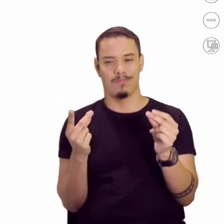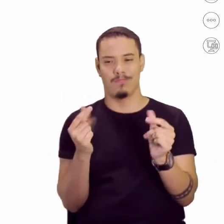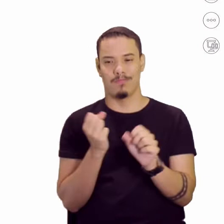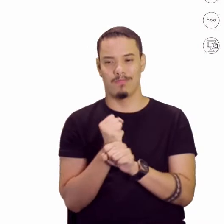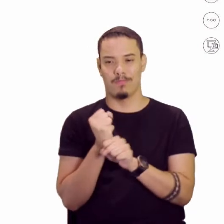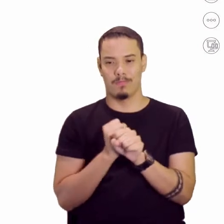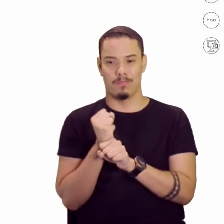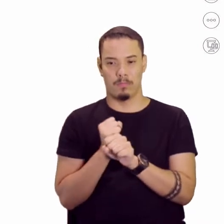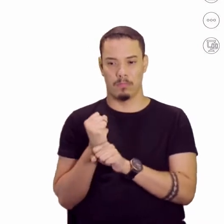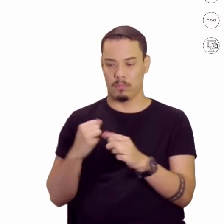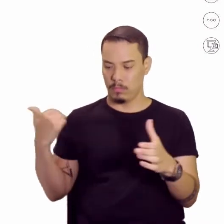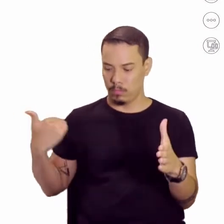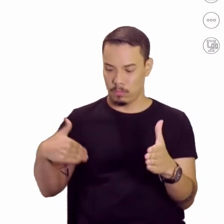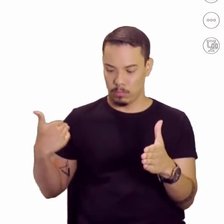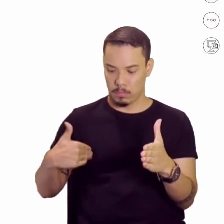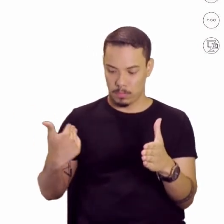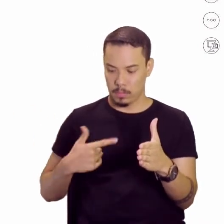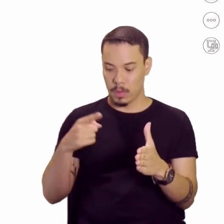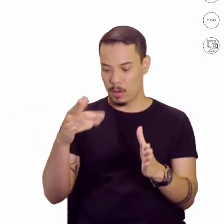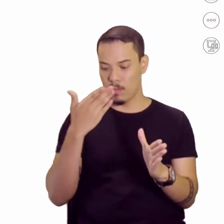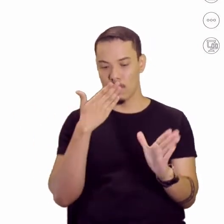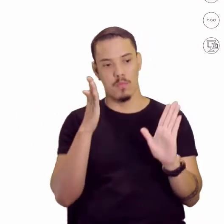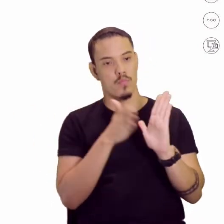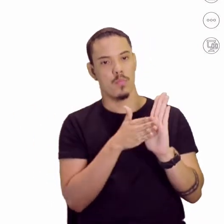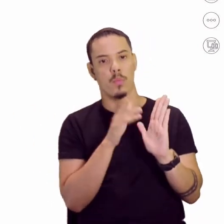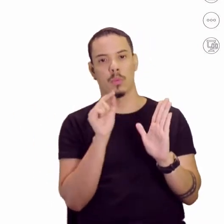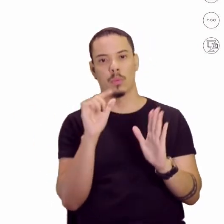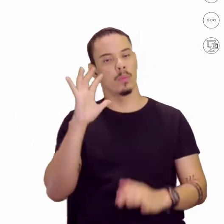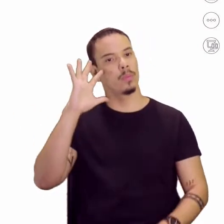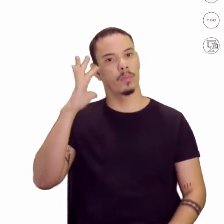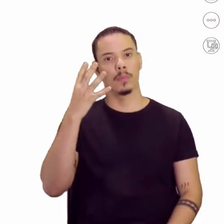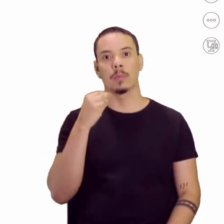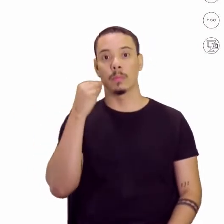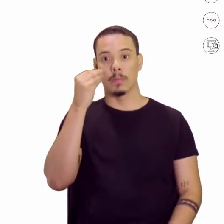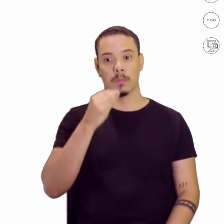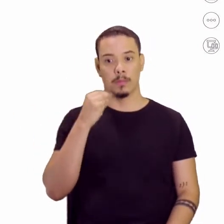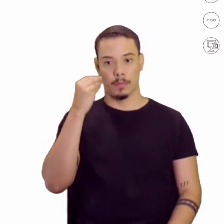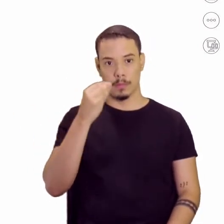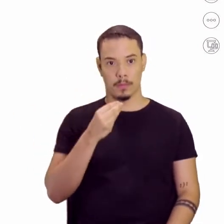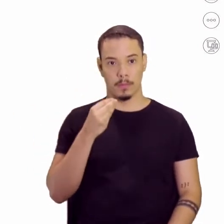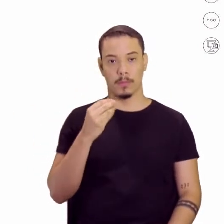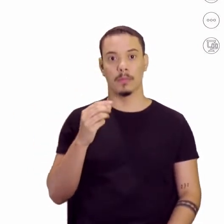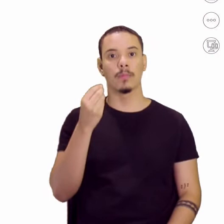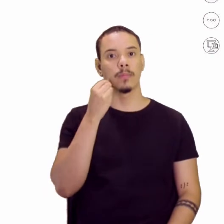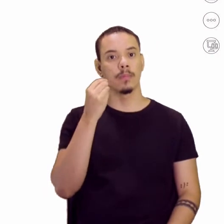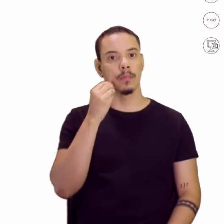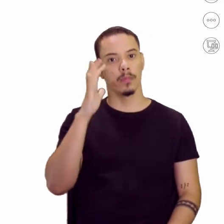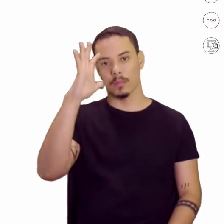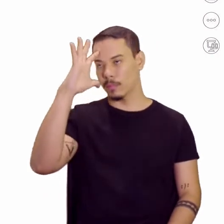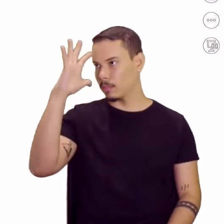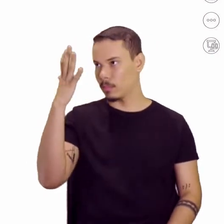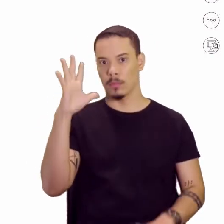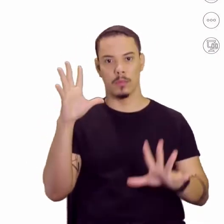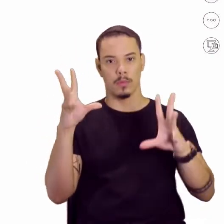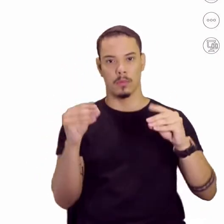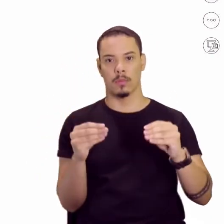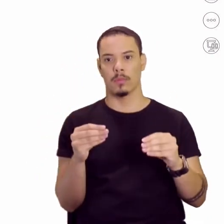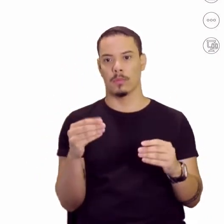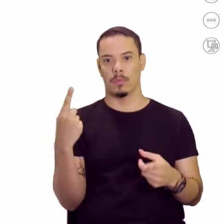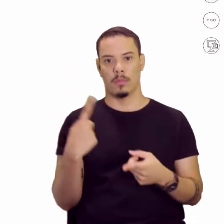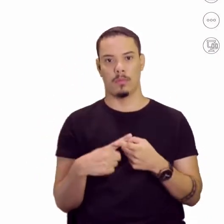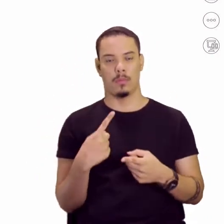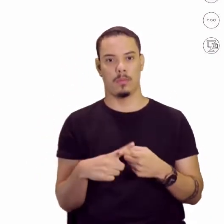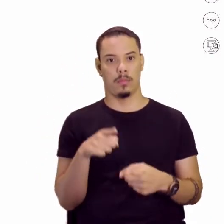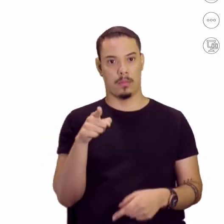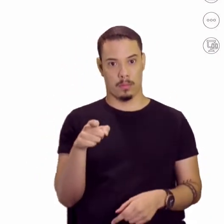mesmo. A gente vê que Galileu propôs, então, a realização de uma experiência para resolver definitivamente o conflito,